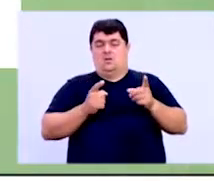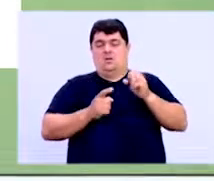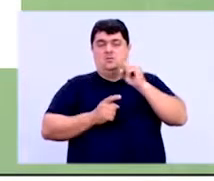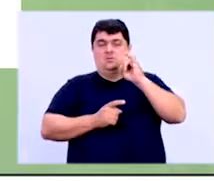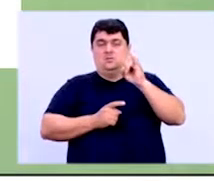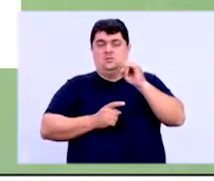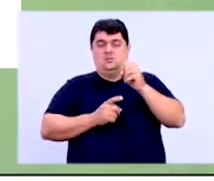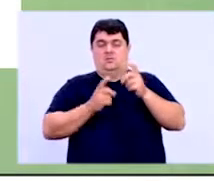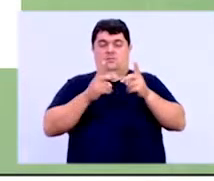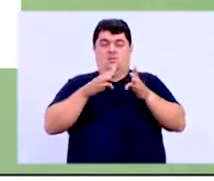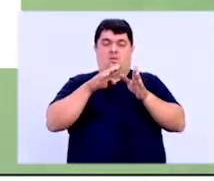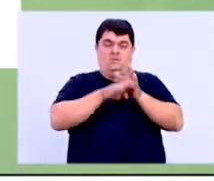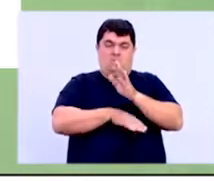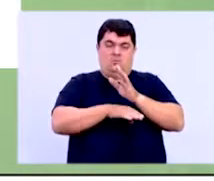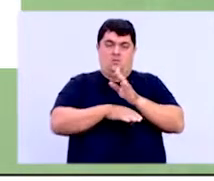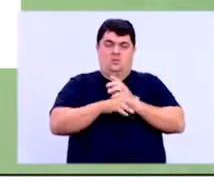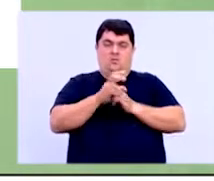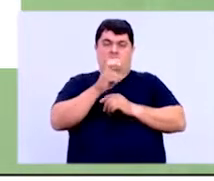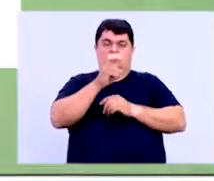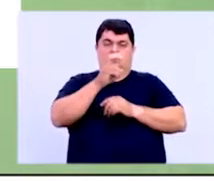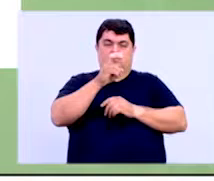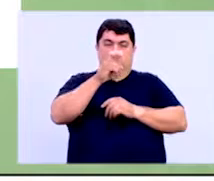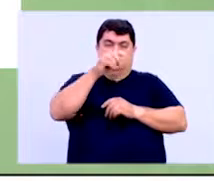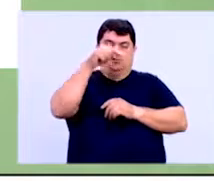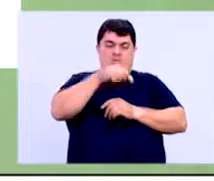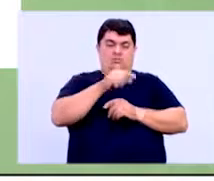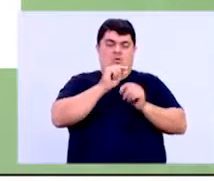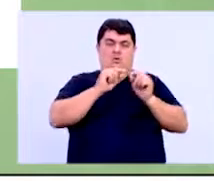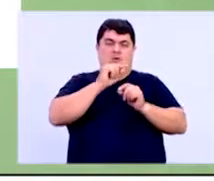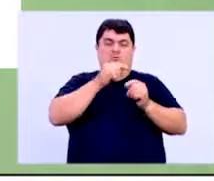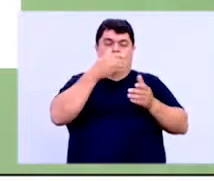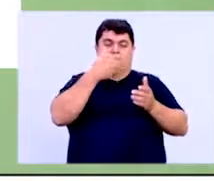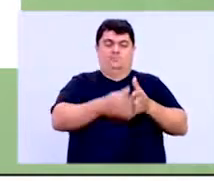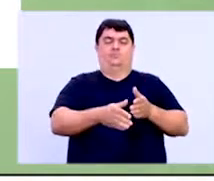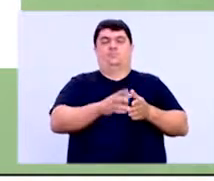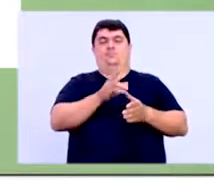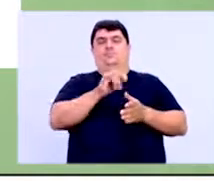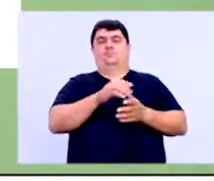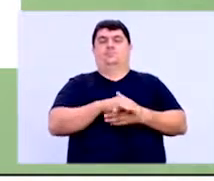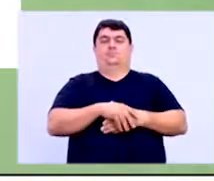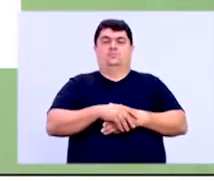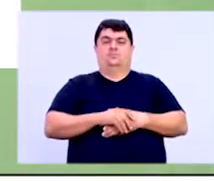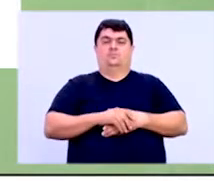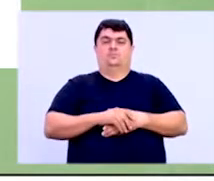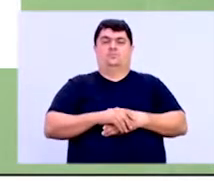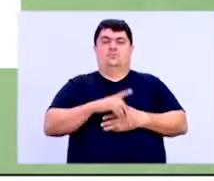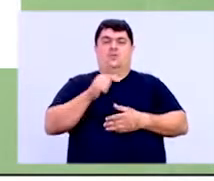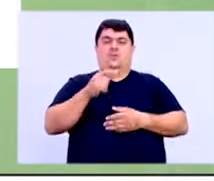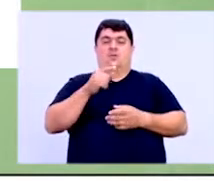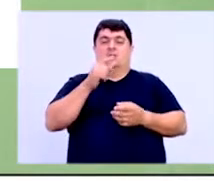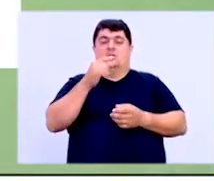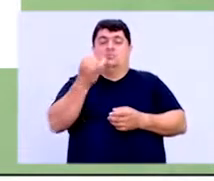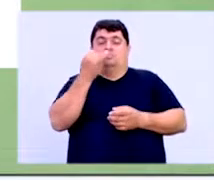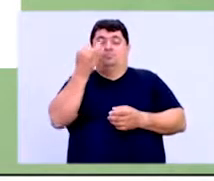E as vendas abaixo dos 5, o que temos? Prejuízo. Então, esse é o